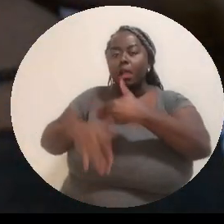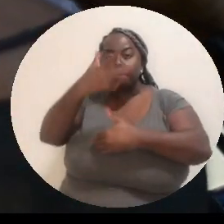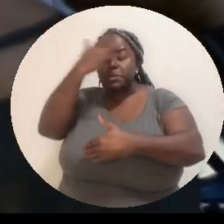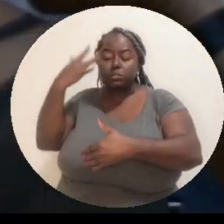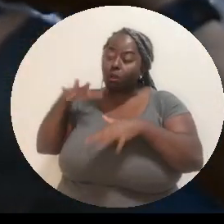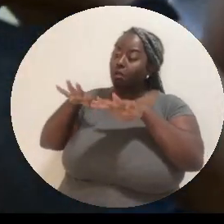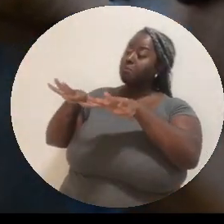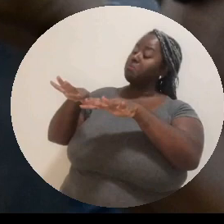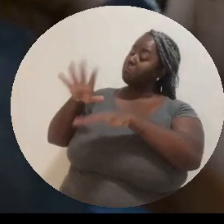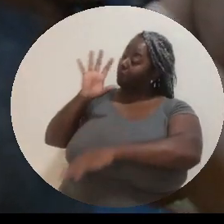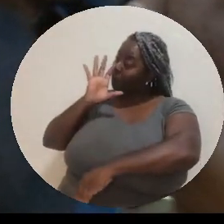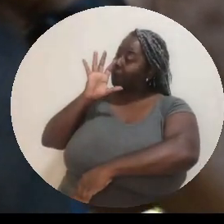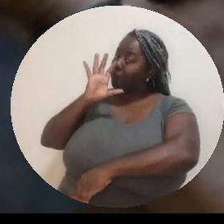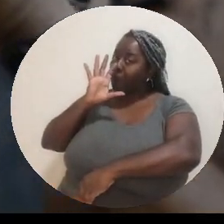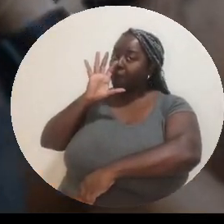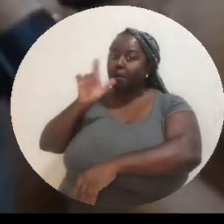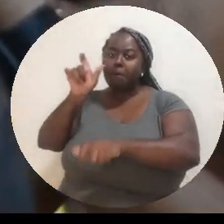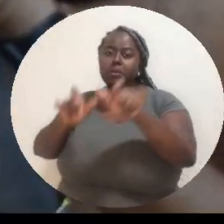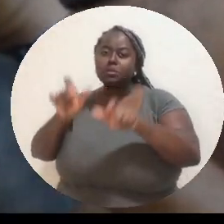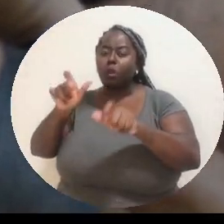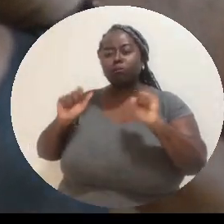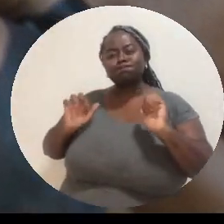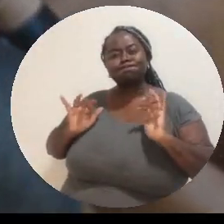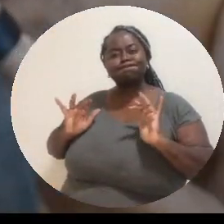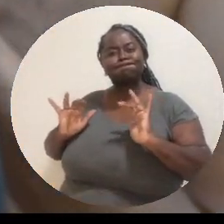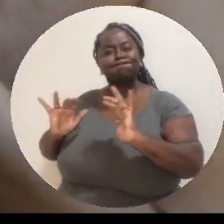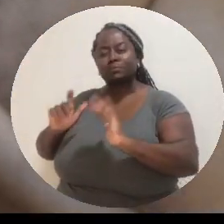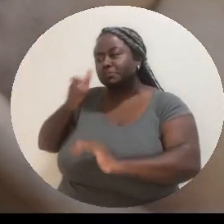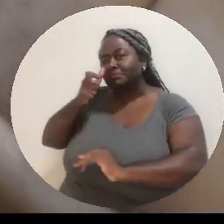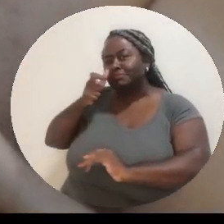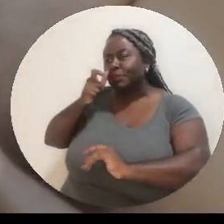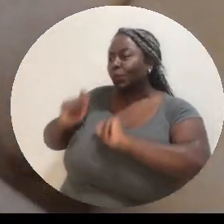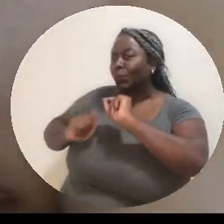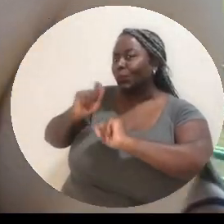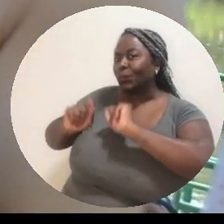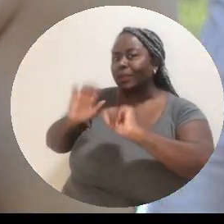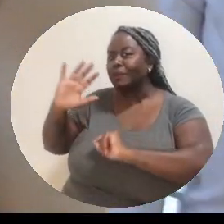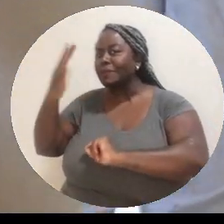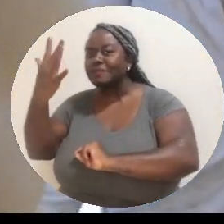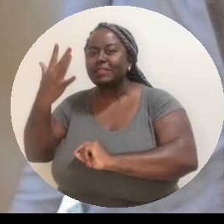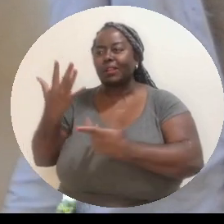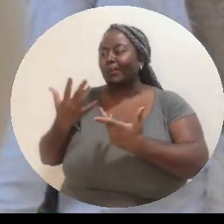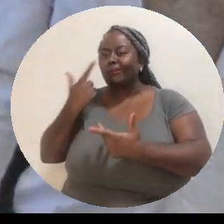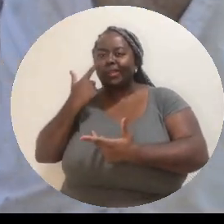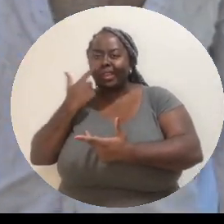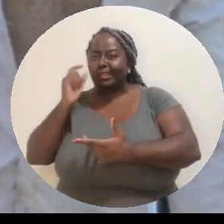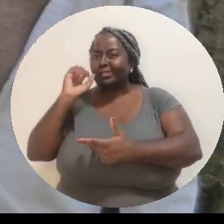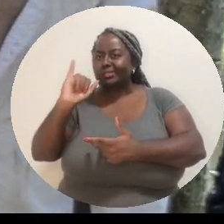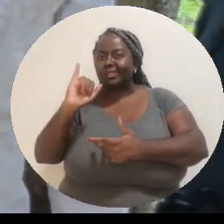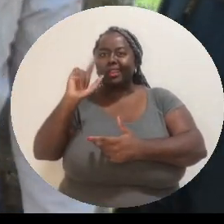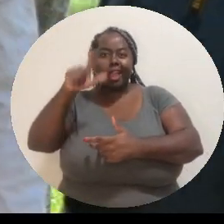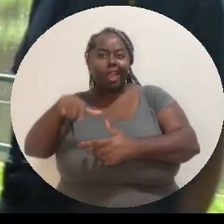Então, o pessoal chegou para ver o que estava acontecendo, ver o que estava, se era, sei lá, uma fila para fazer